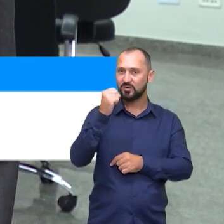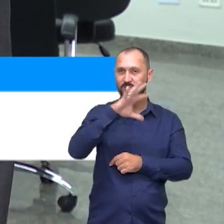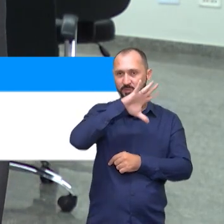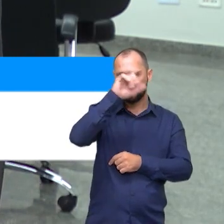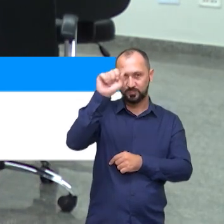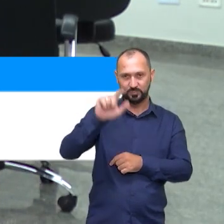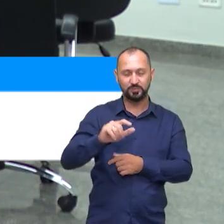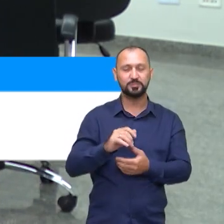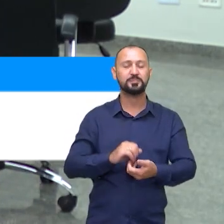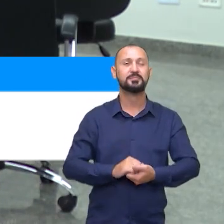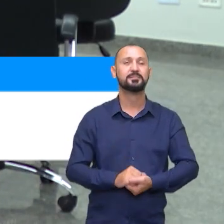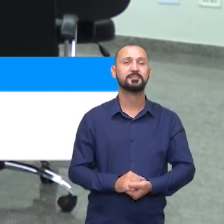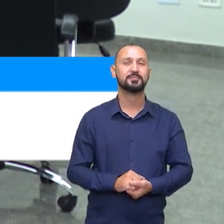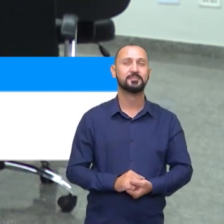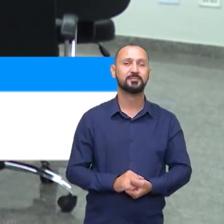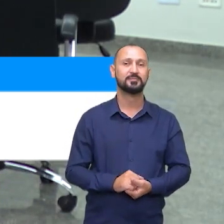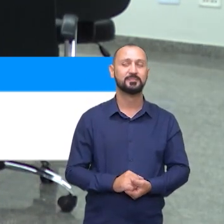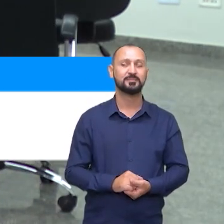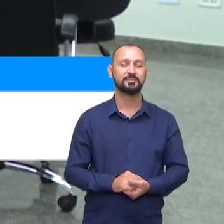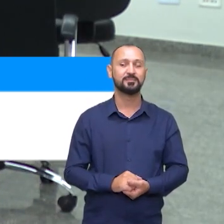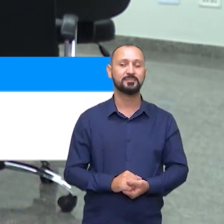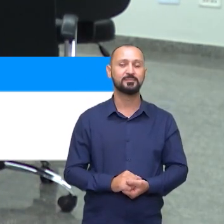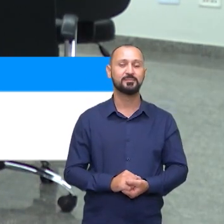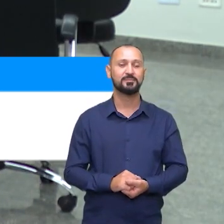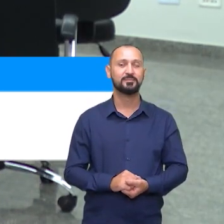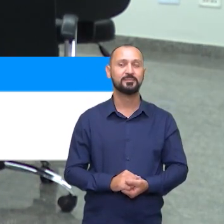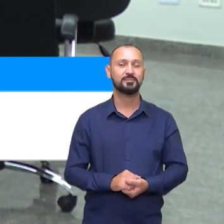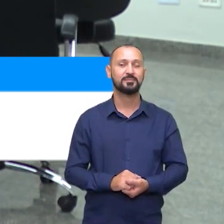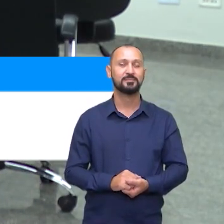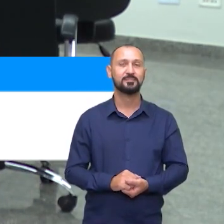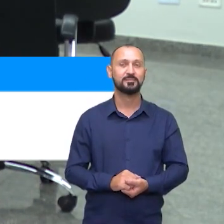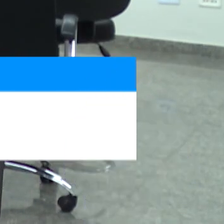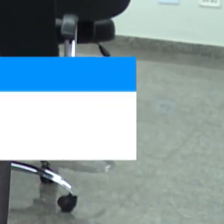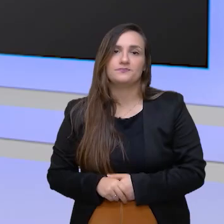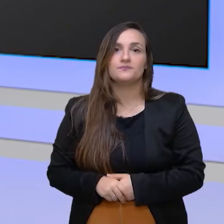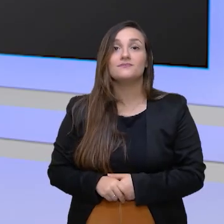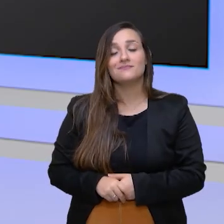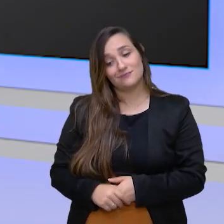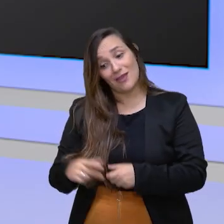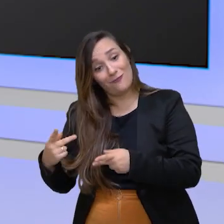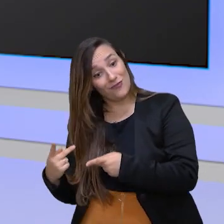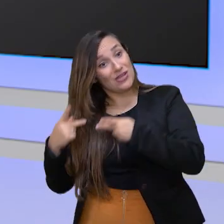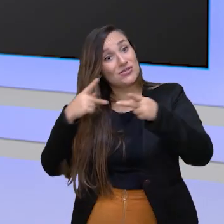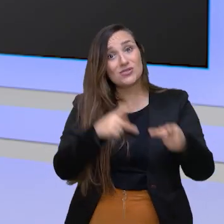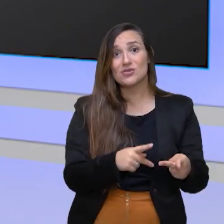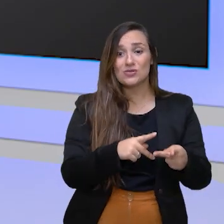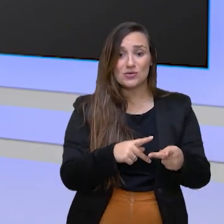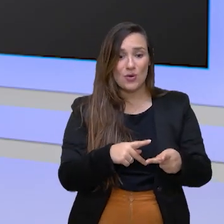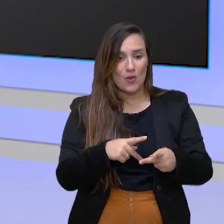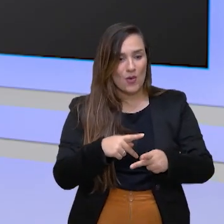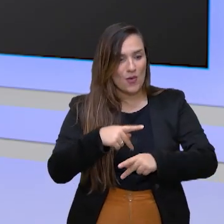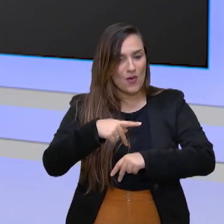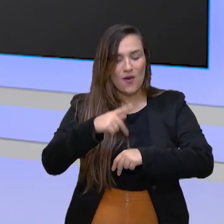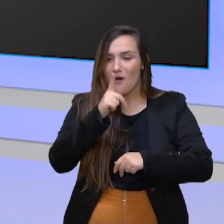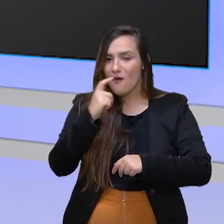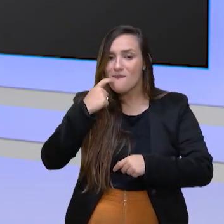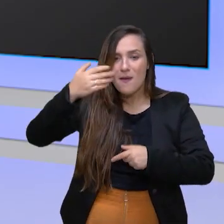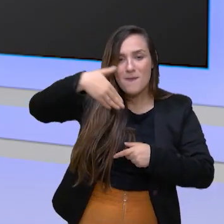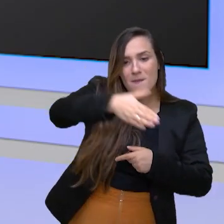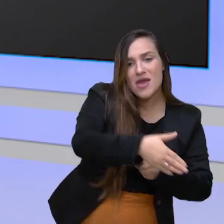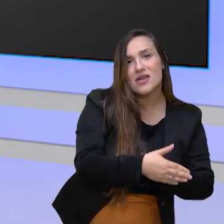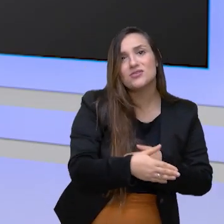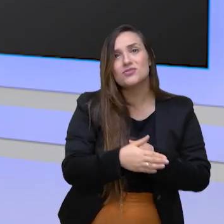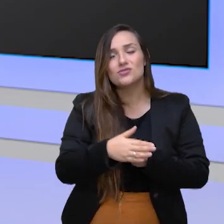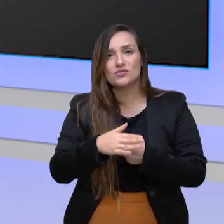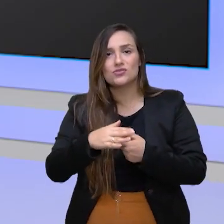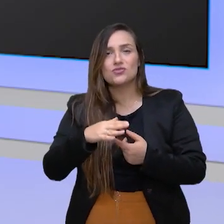o Estado, esse pujante estado do Mato Grosso do Sul. Em visita ao Bioparque Pantanal, o presidente